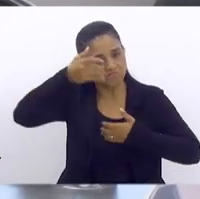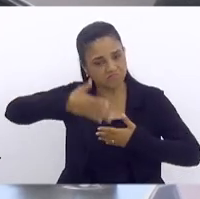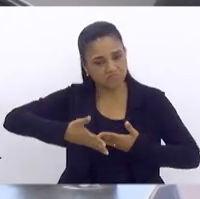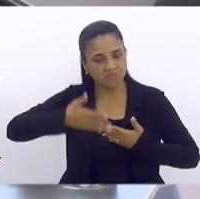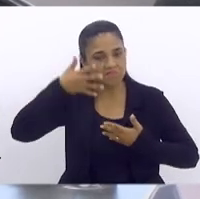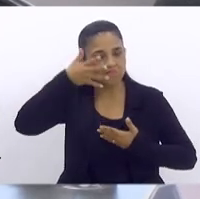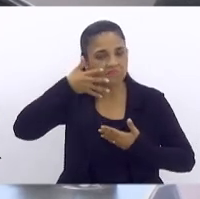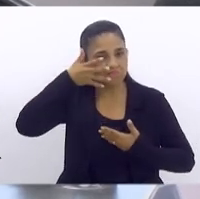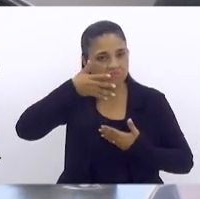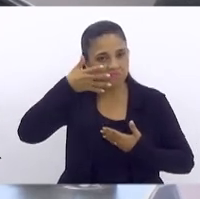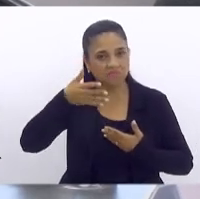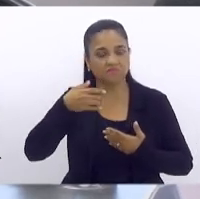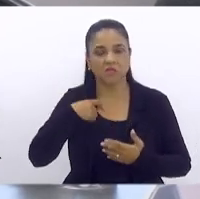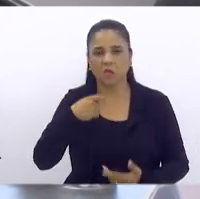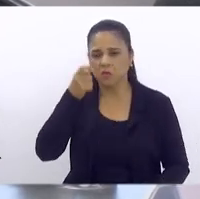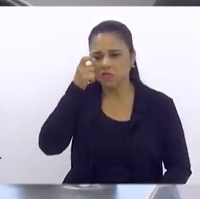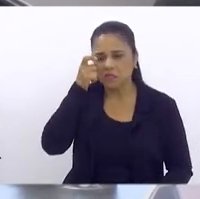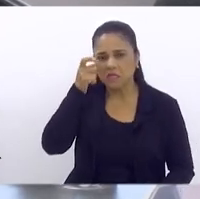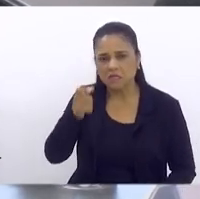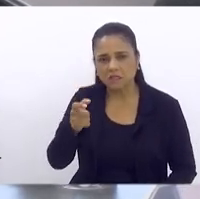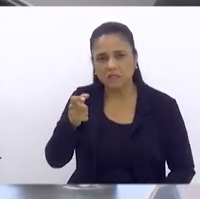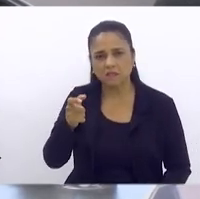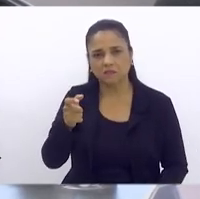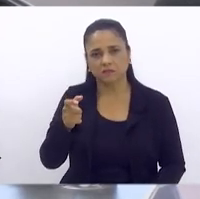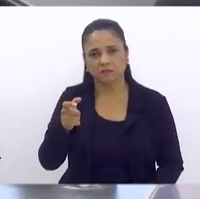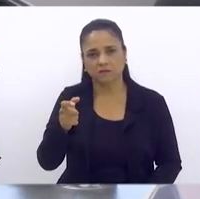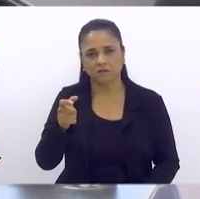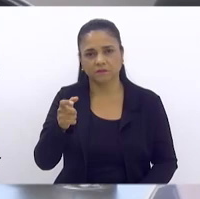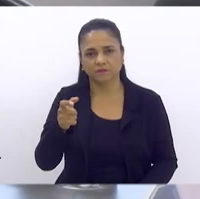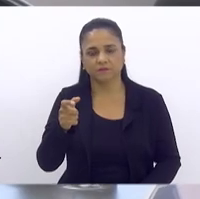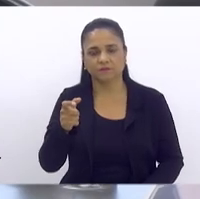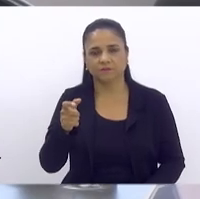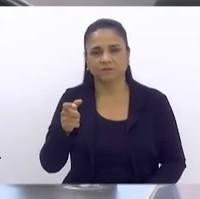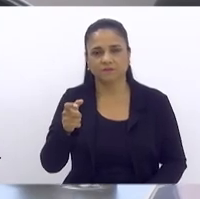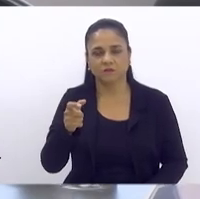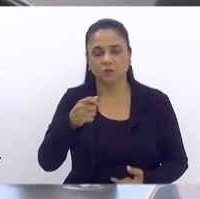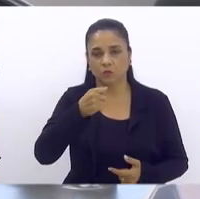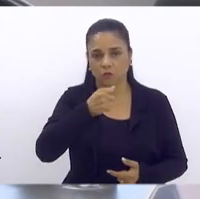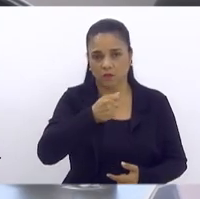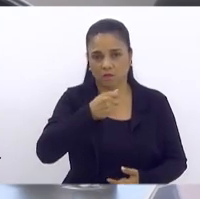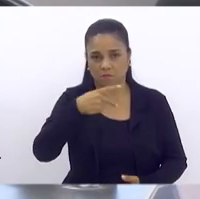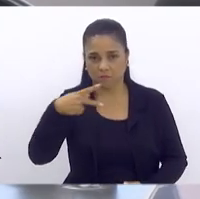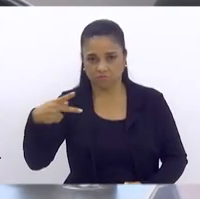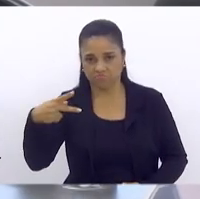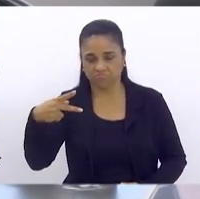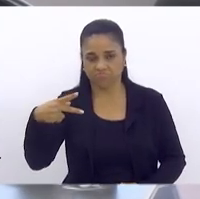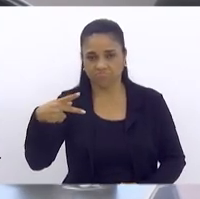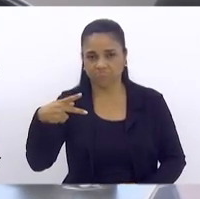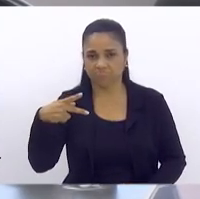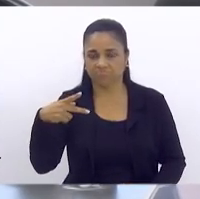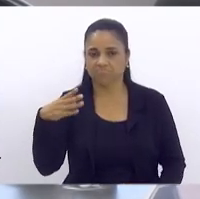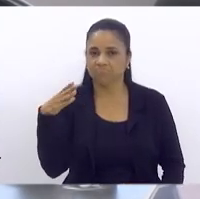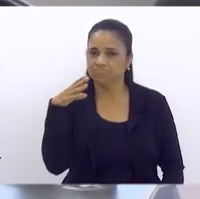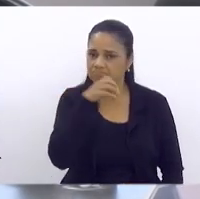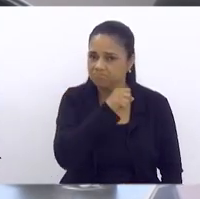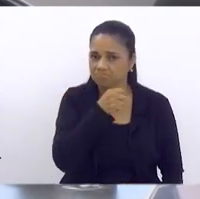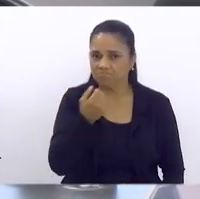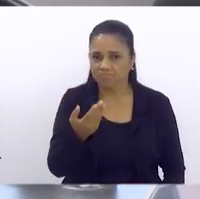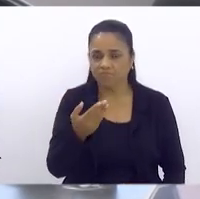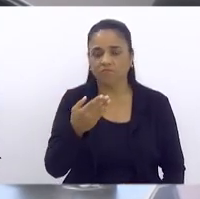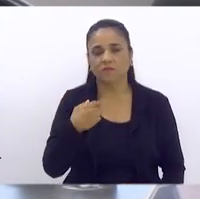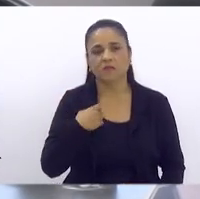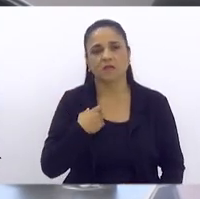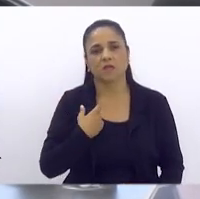interessado na efetividade do aplicativo, que é muito comum no